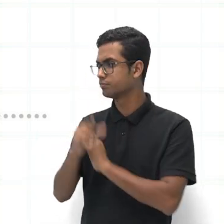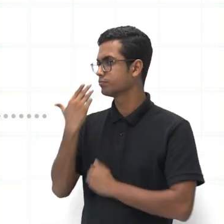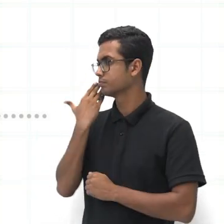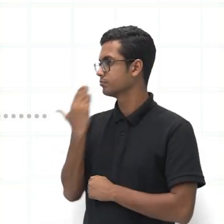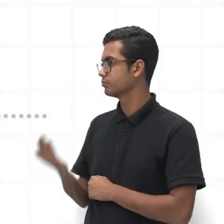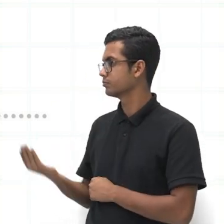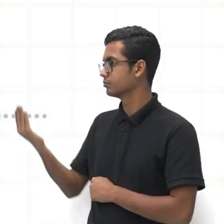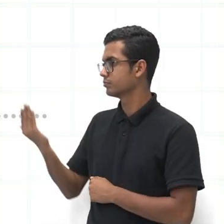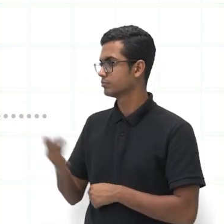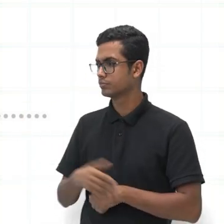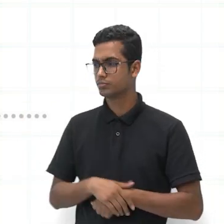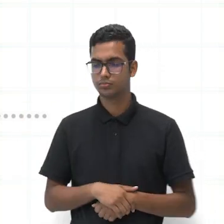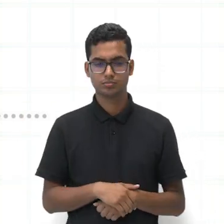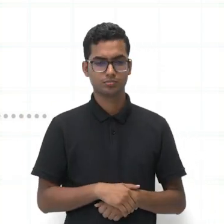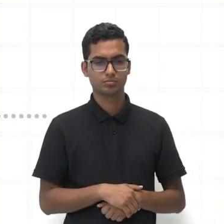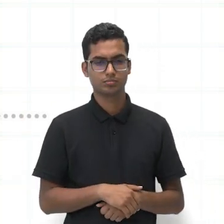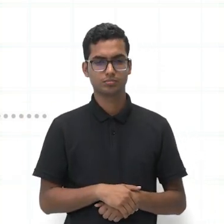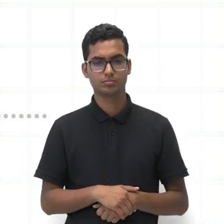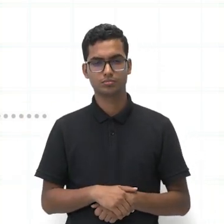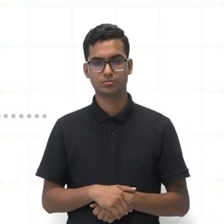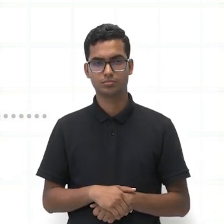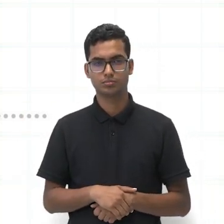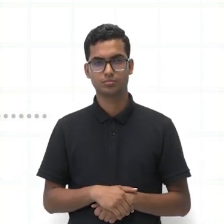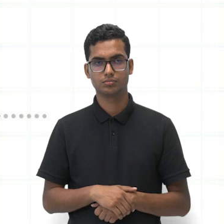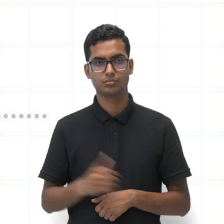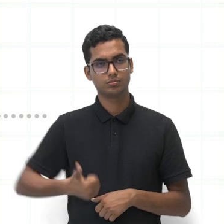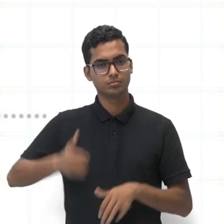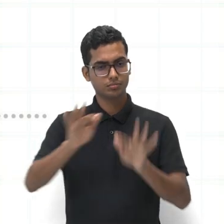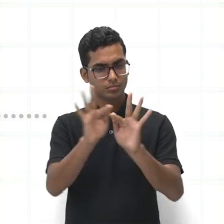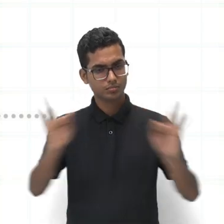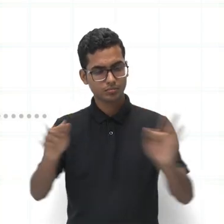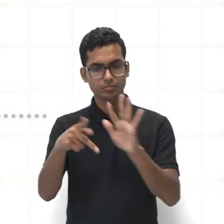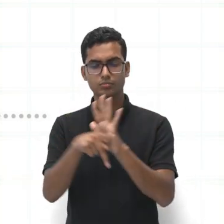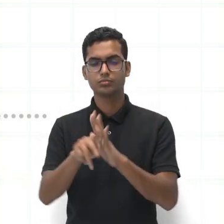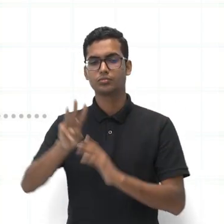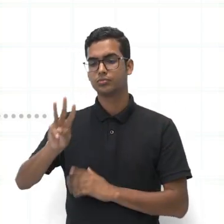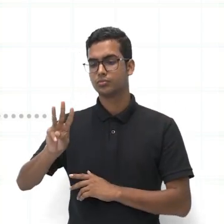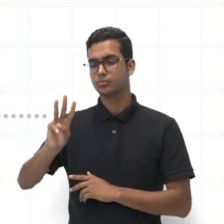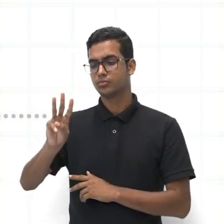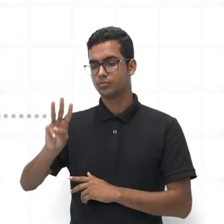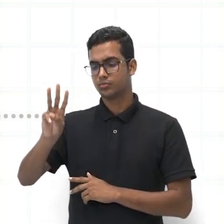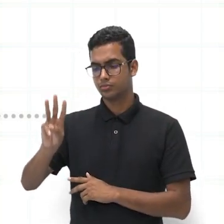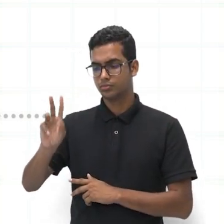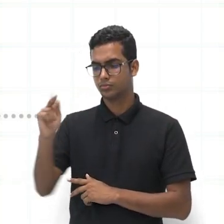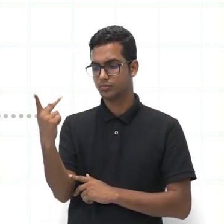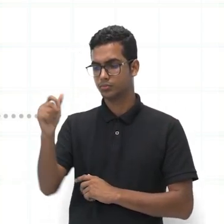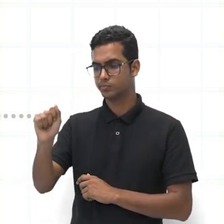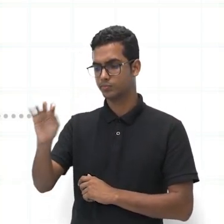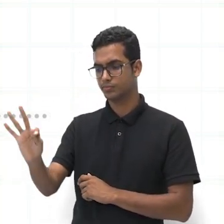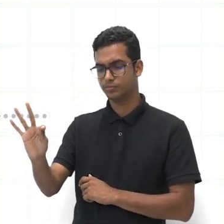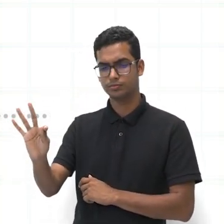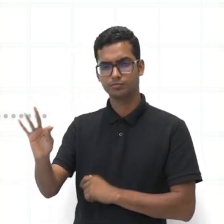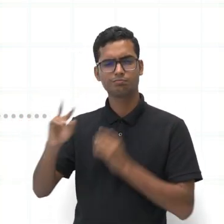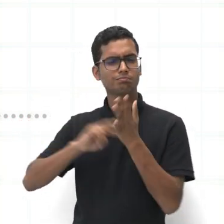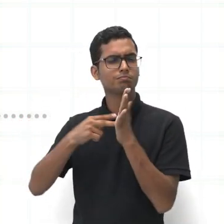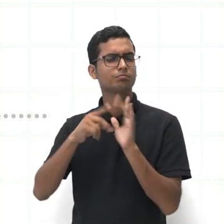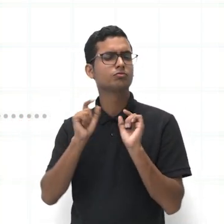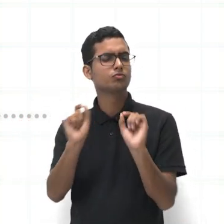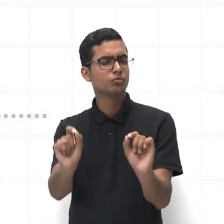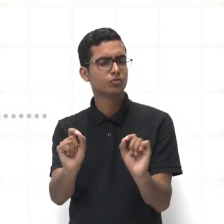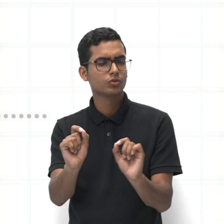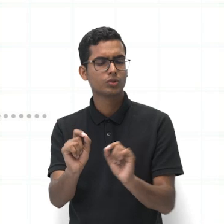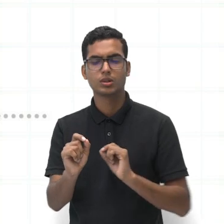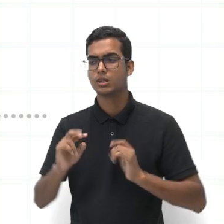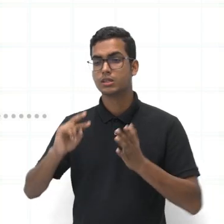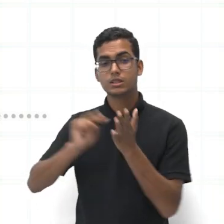primeira palavra que eu vou colocar para formar minha frase será o quê? What. que significa what mesmo, gente? What